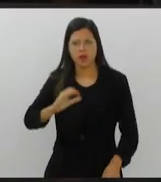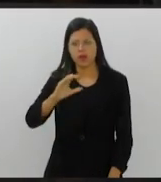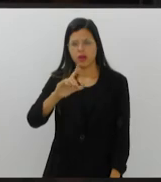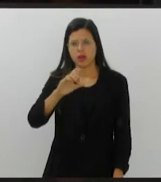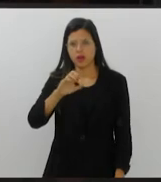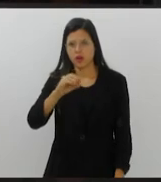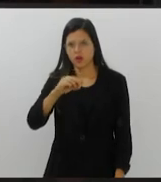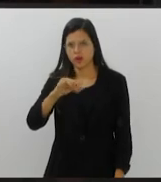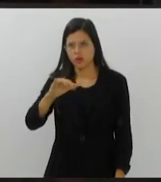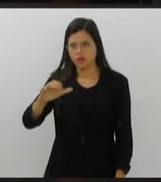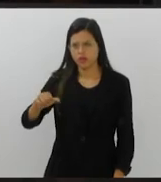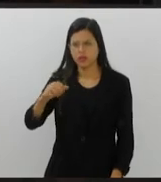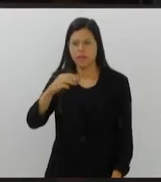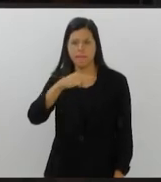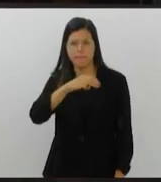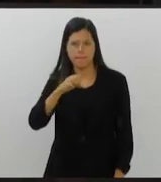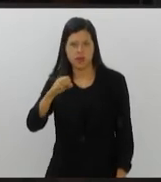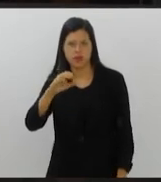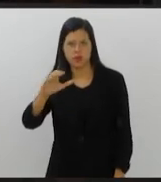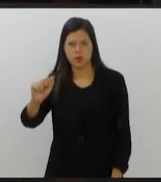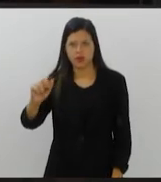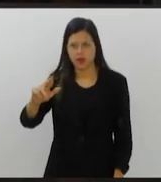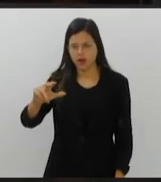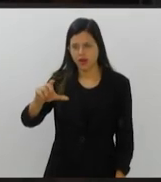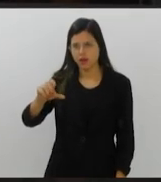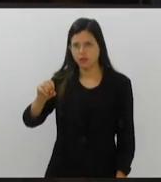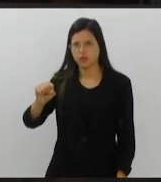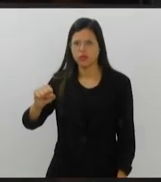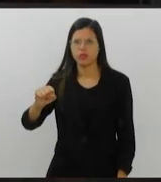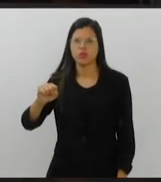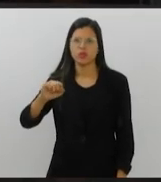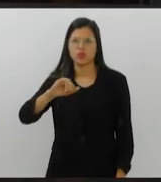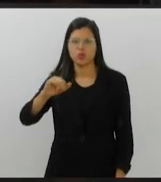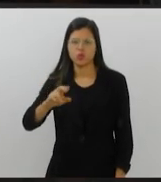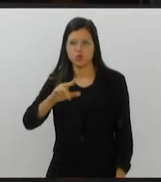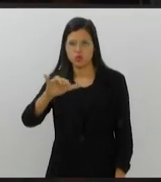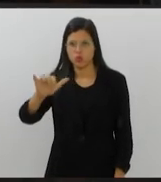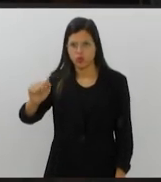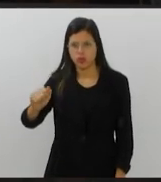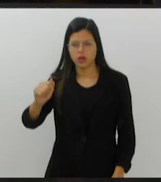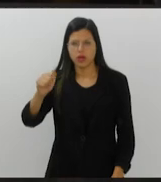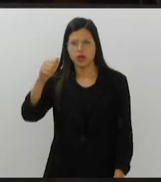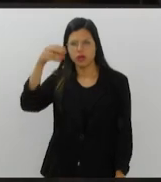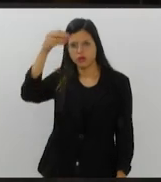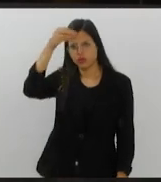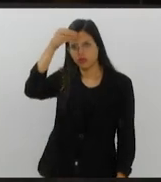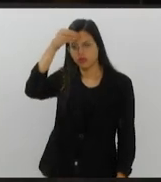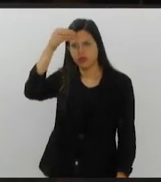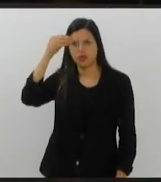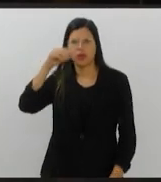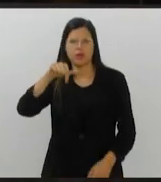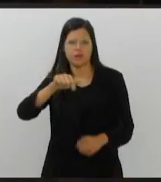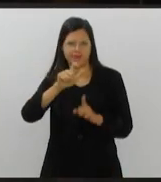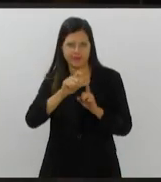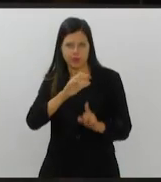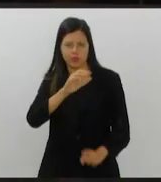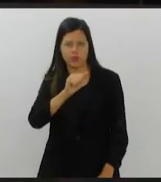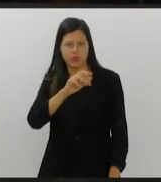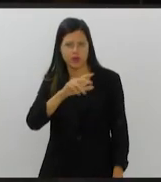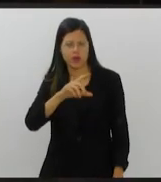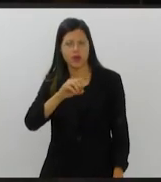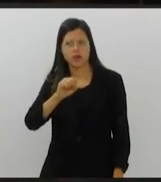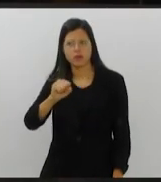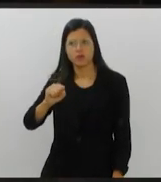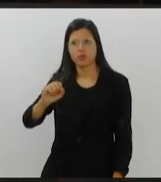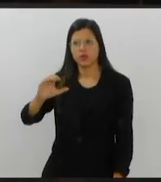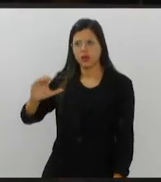do senhor Carlos Roberto. Júlia Alberto, sobrinha do senhor Carlos Alberto. Carla da Silva,